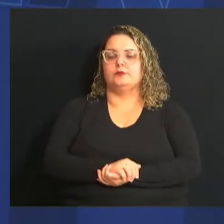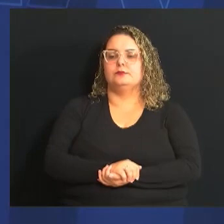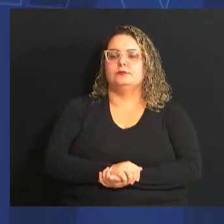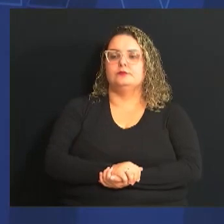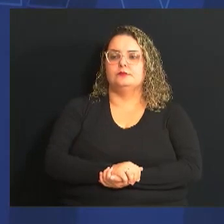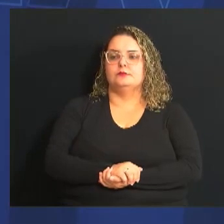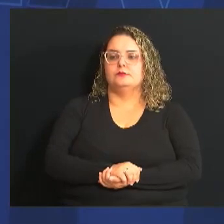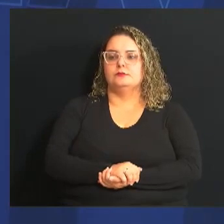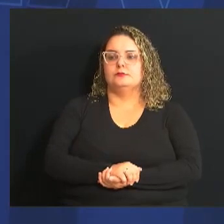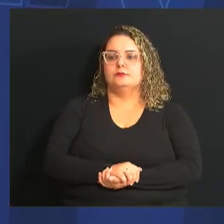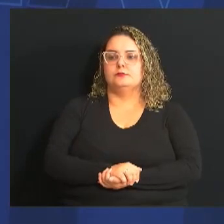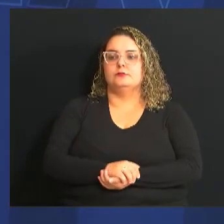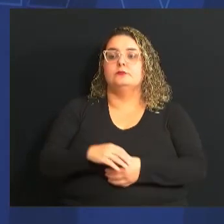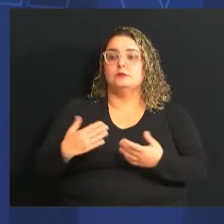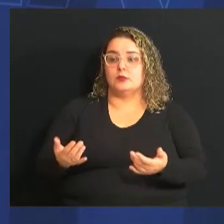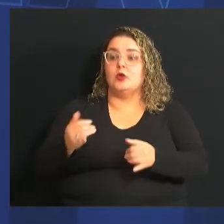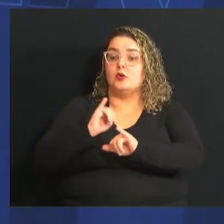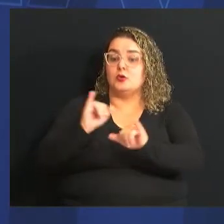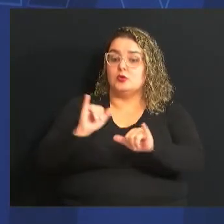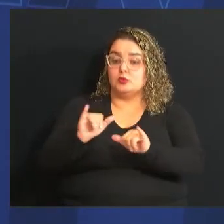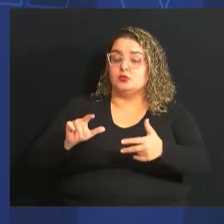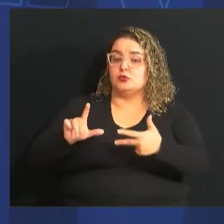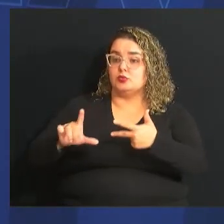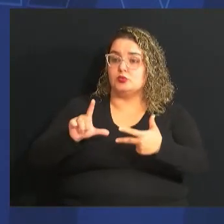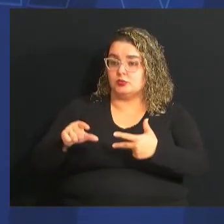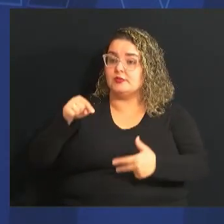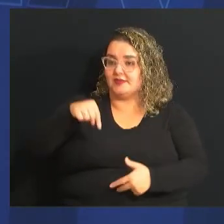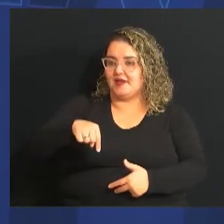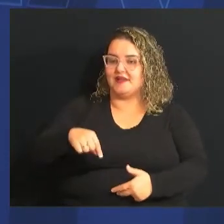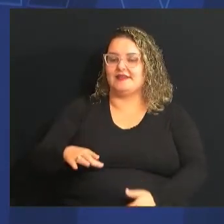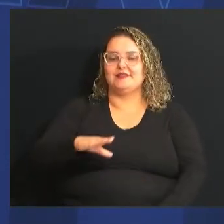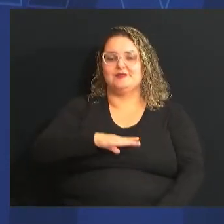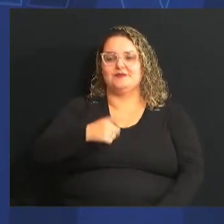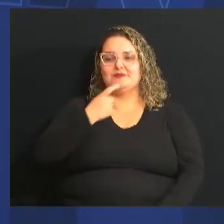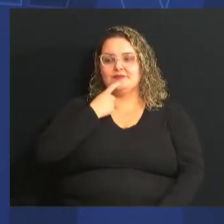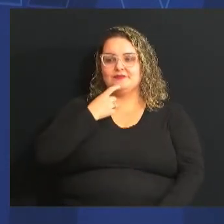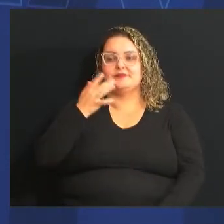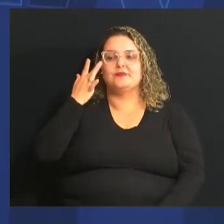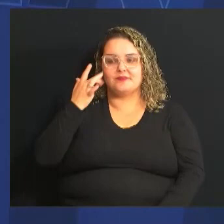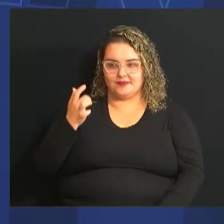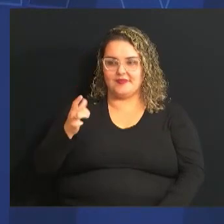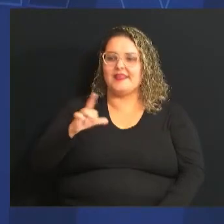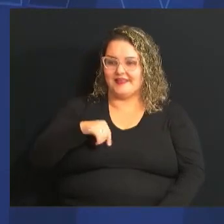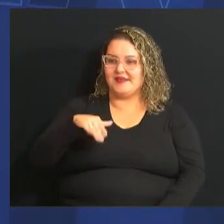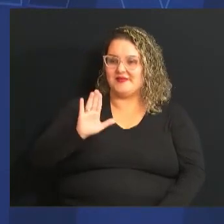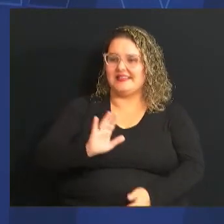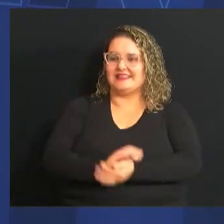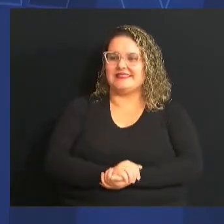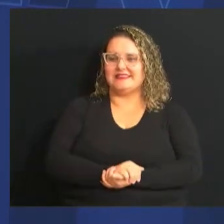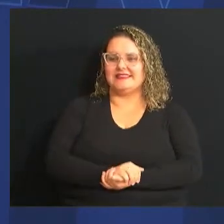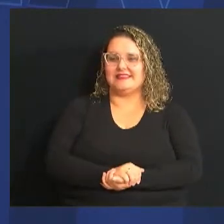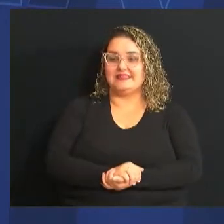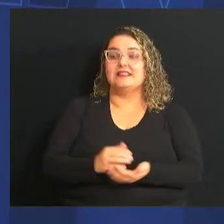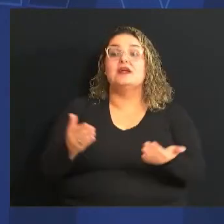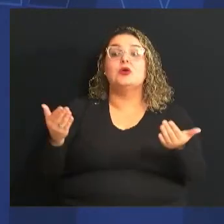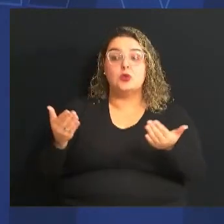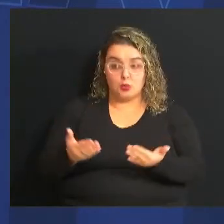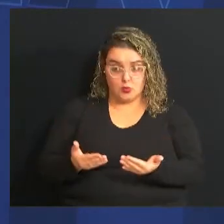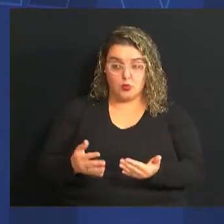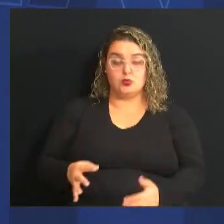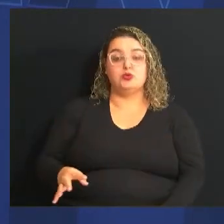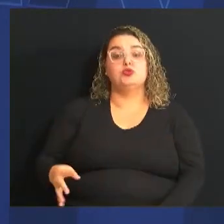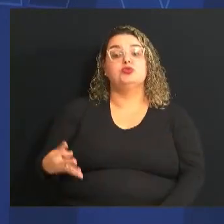é o responsável aí pelo parecer técnico do switcher, do aluguel do switcher, e